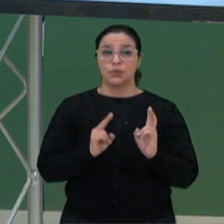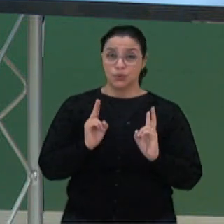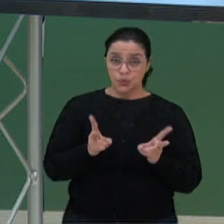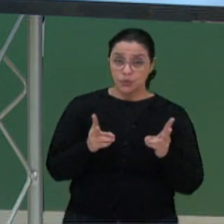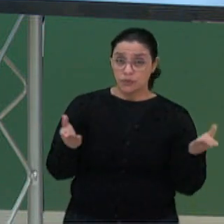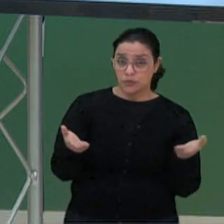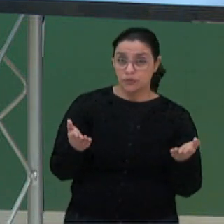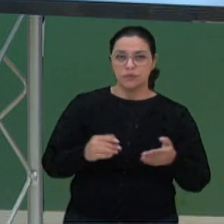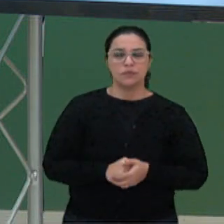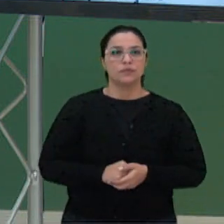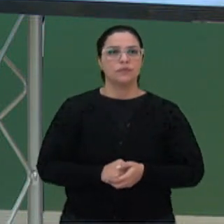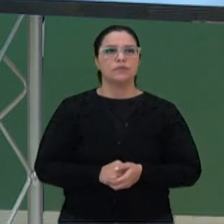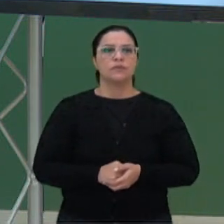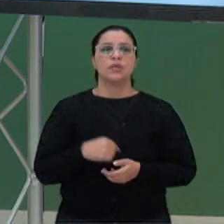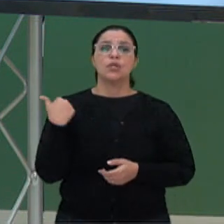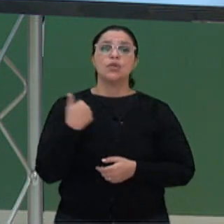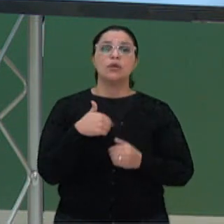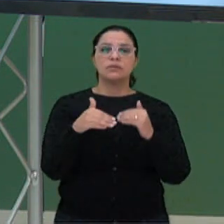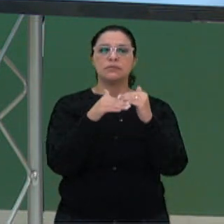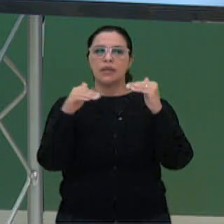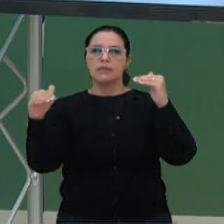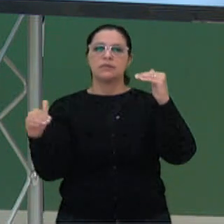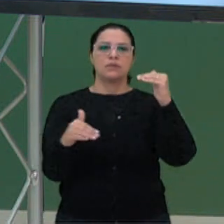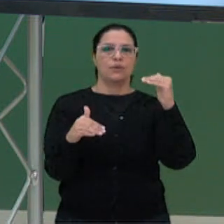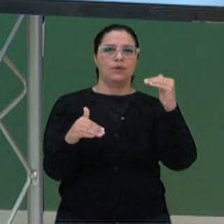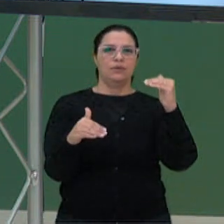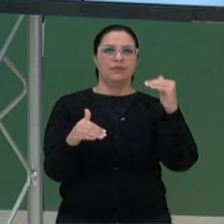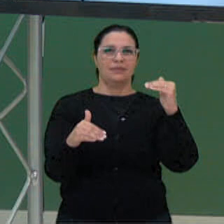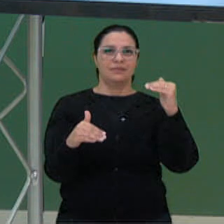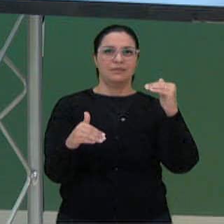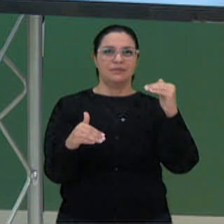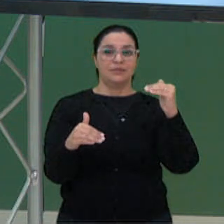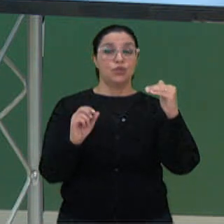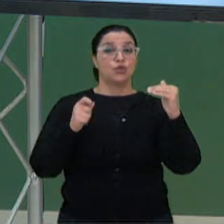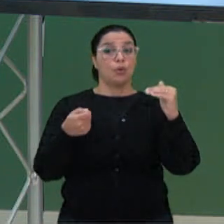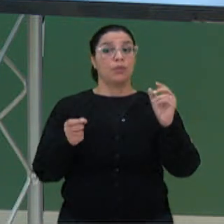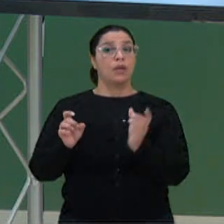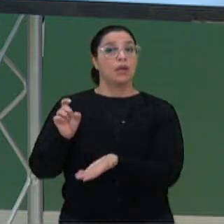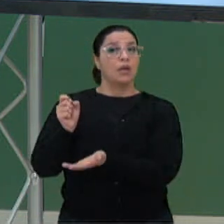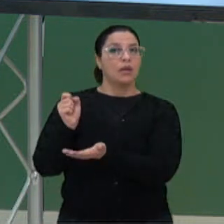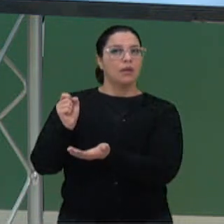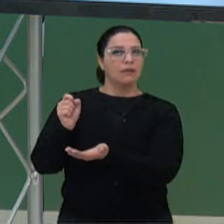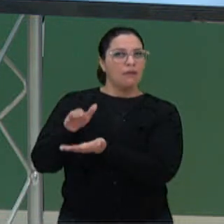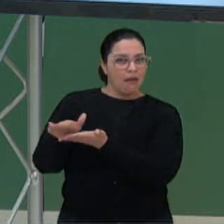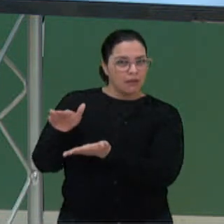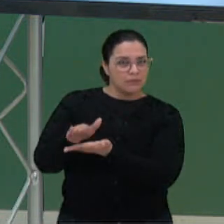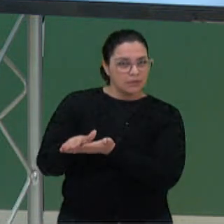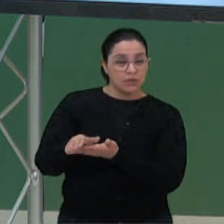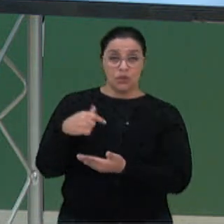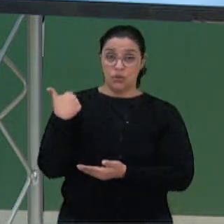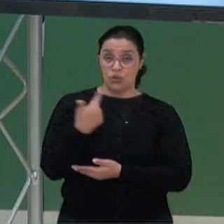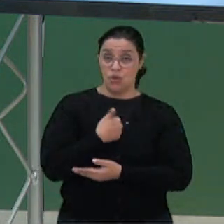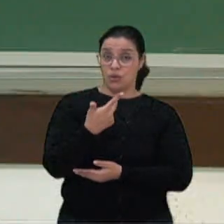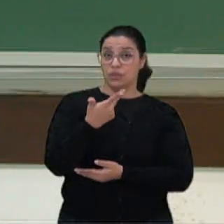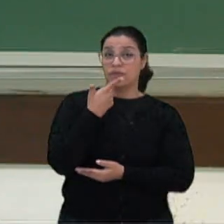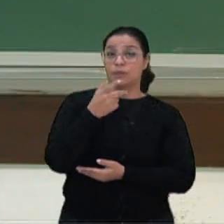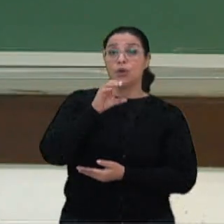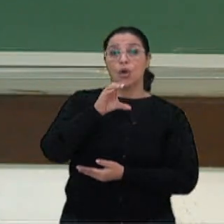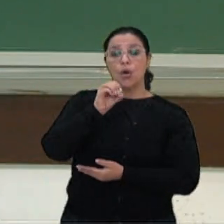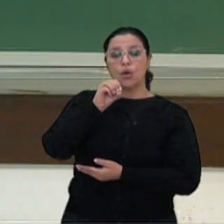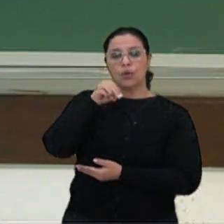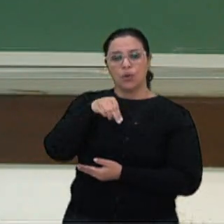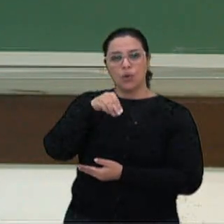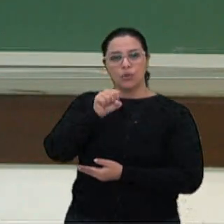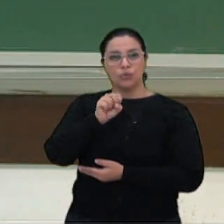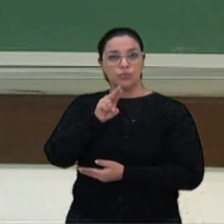Continuando lá. Agora, a desigualdade de acesso ao consumo. Então, se nós falamos de consumir, que a sociedade